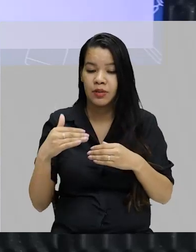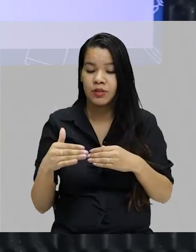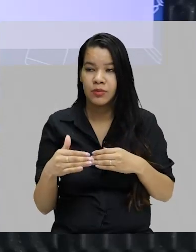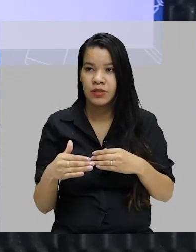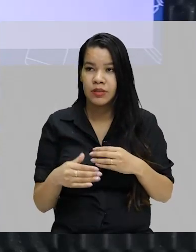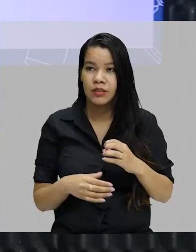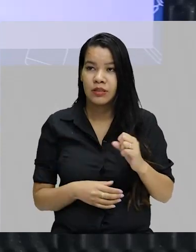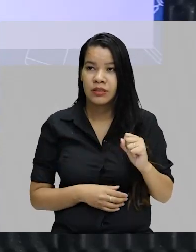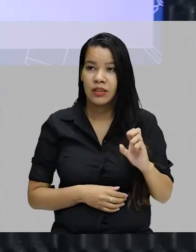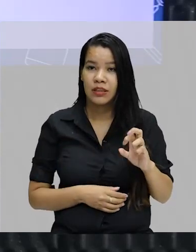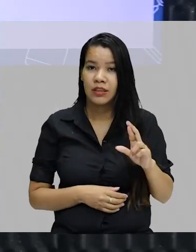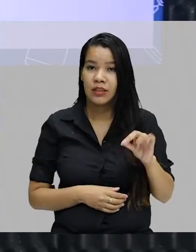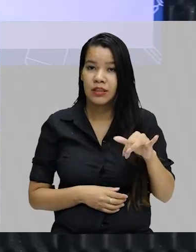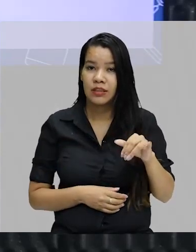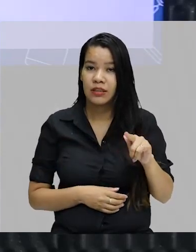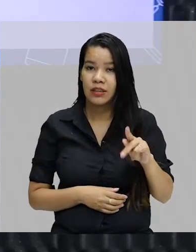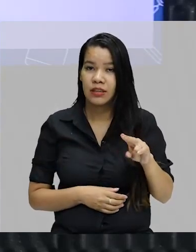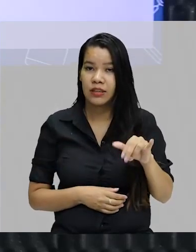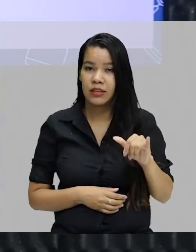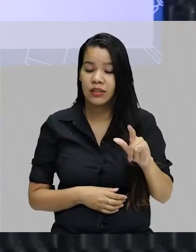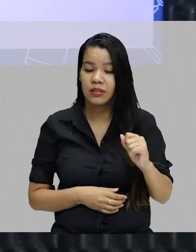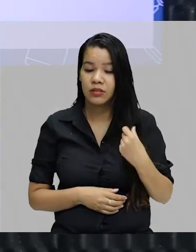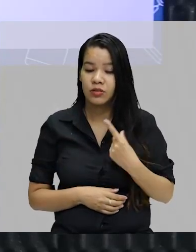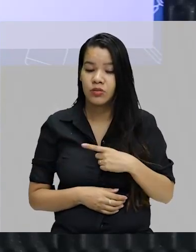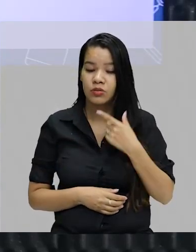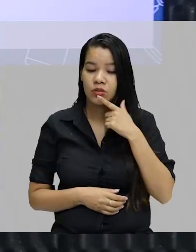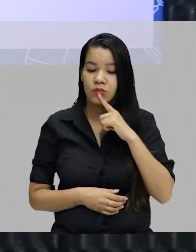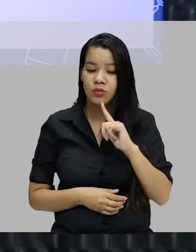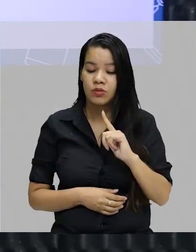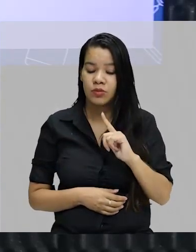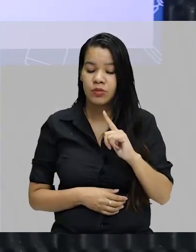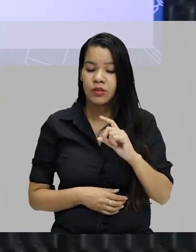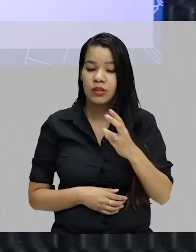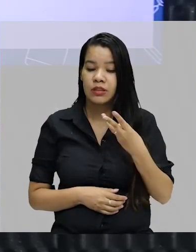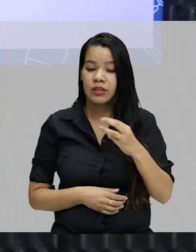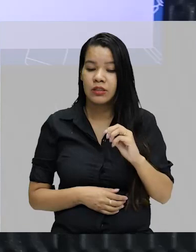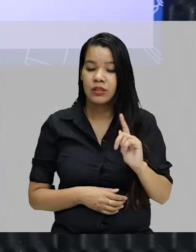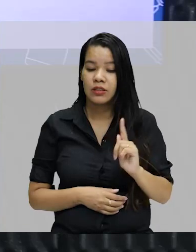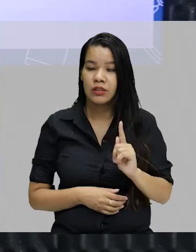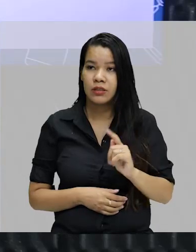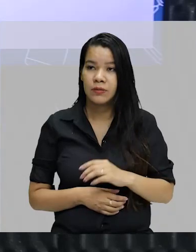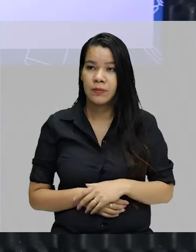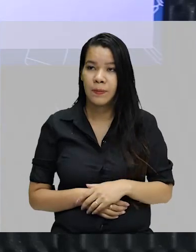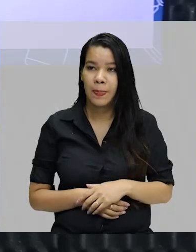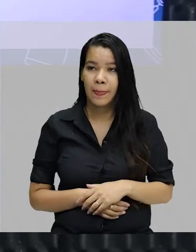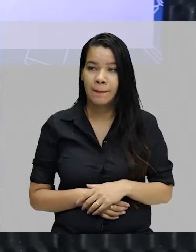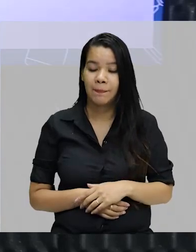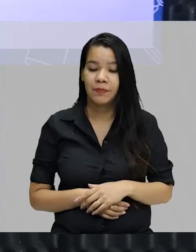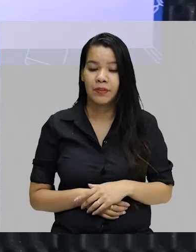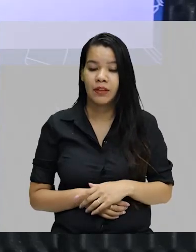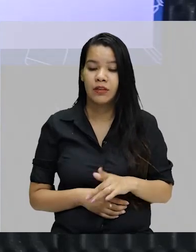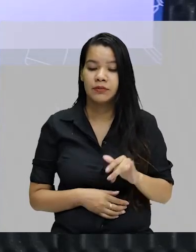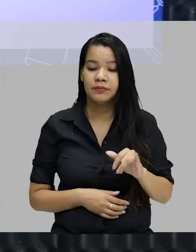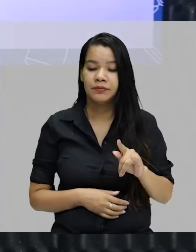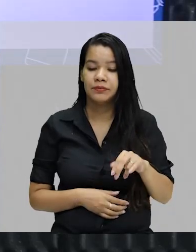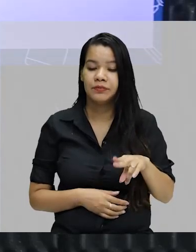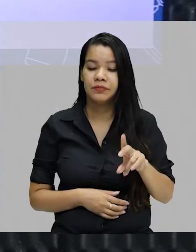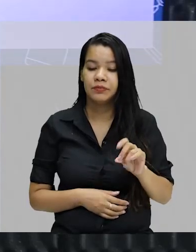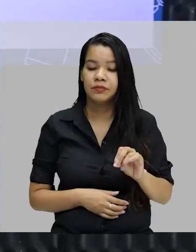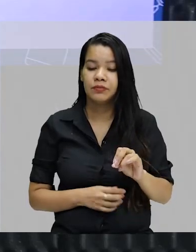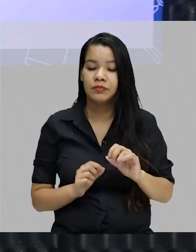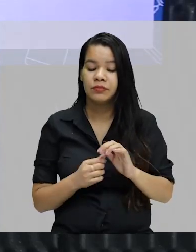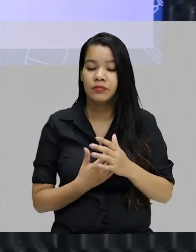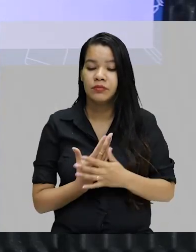seringueira, a gente consegue obter 30 gramas, né, de aquele líquido que vai originar a